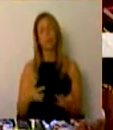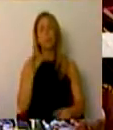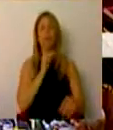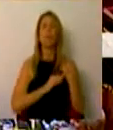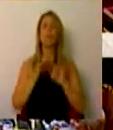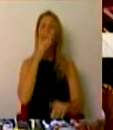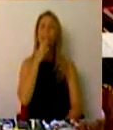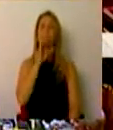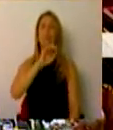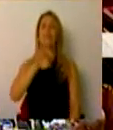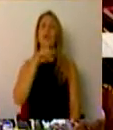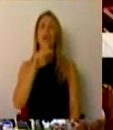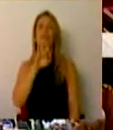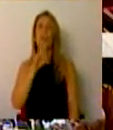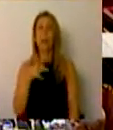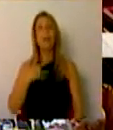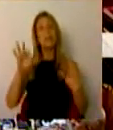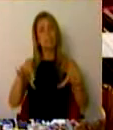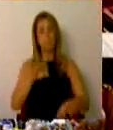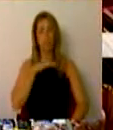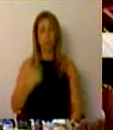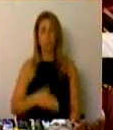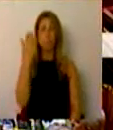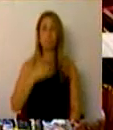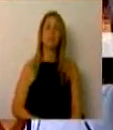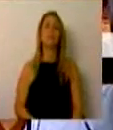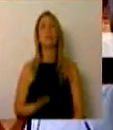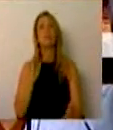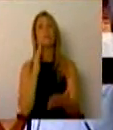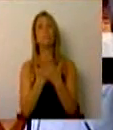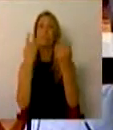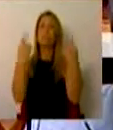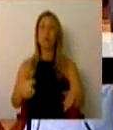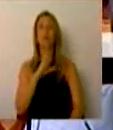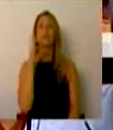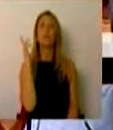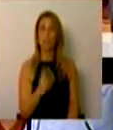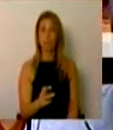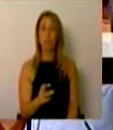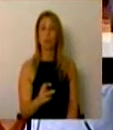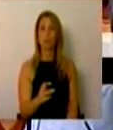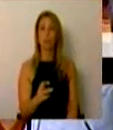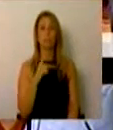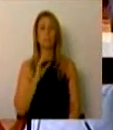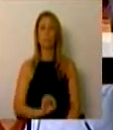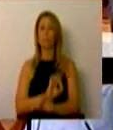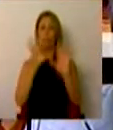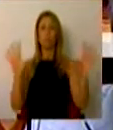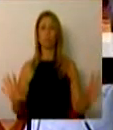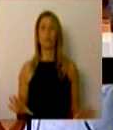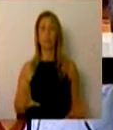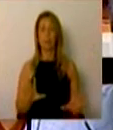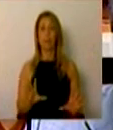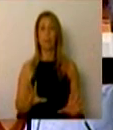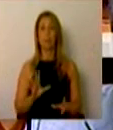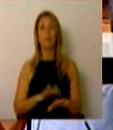quero terminar, senhor deputado, termino, senhor presidente, dando apenas uma resposta muito clara à matéria